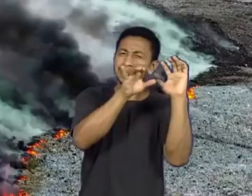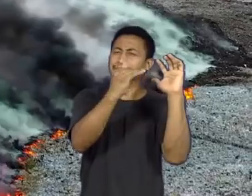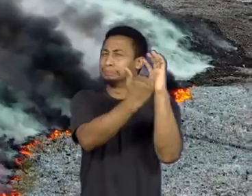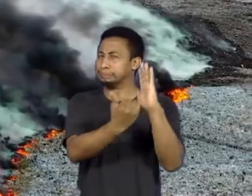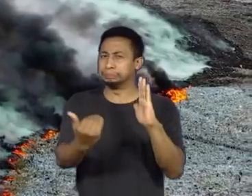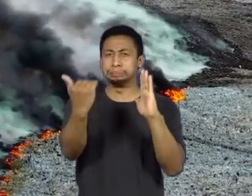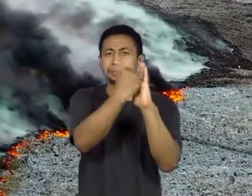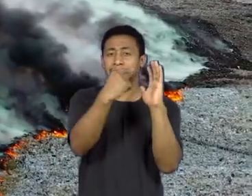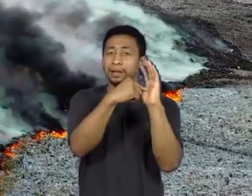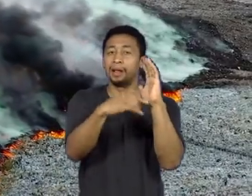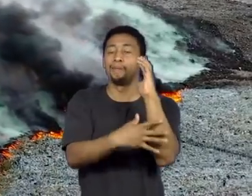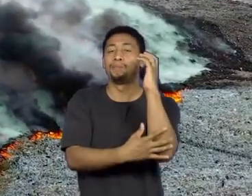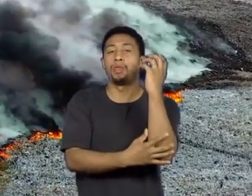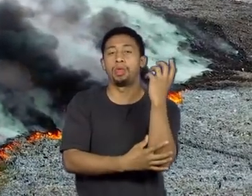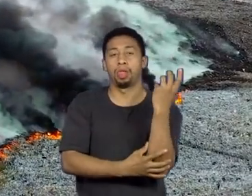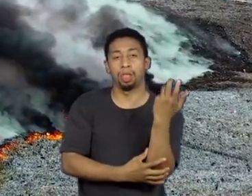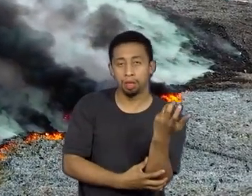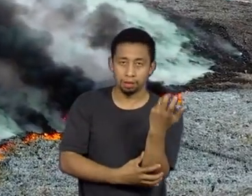longo do tempo.